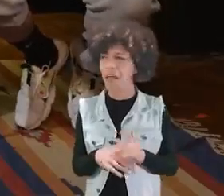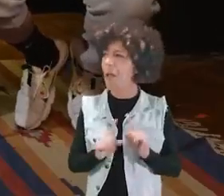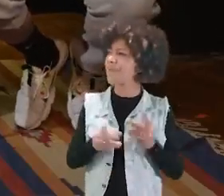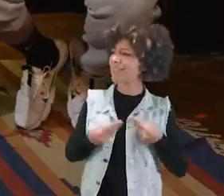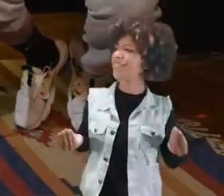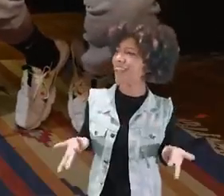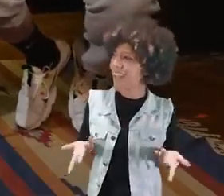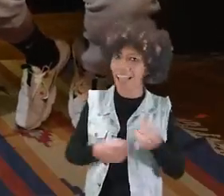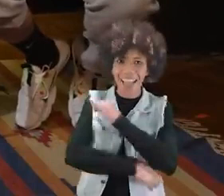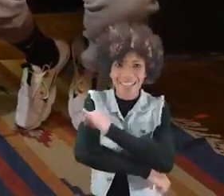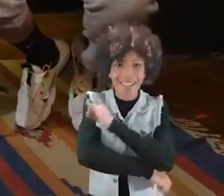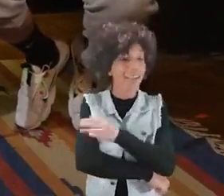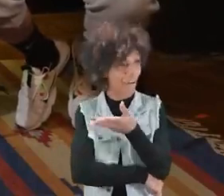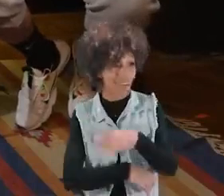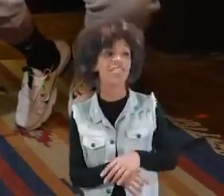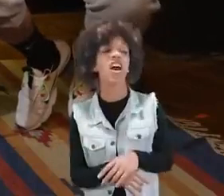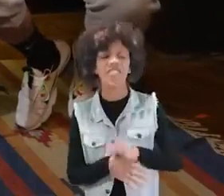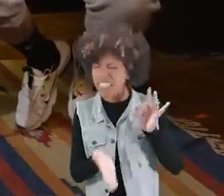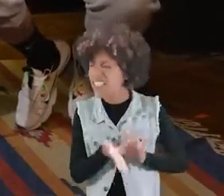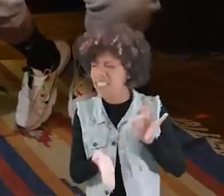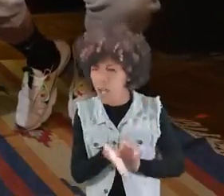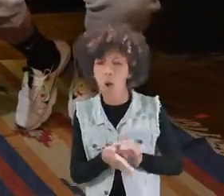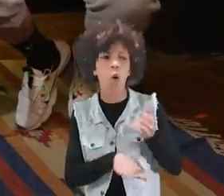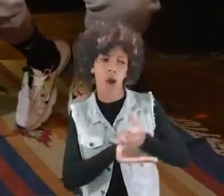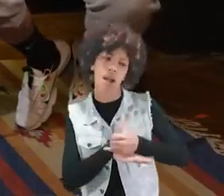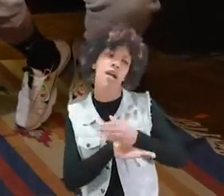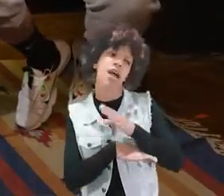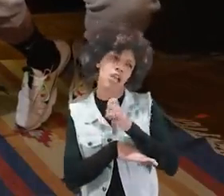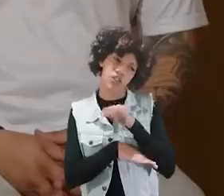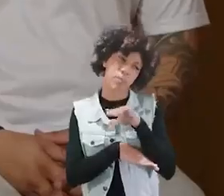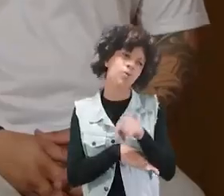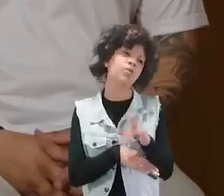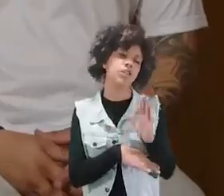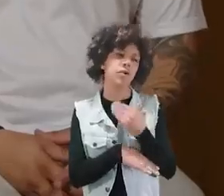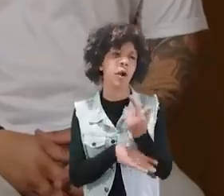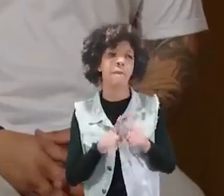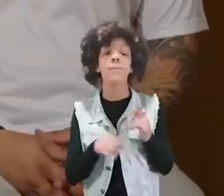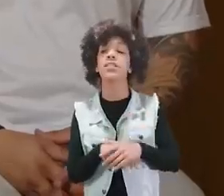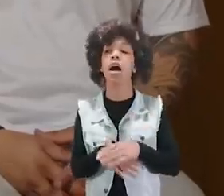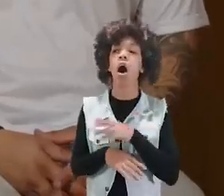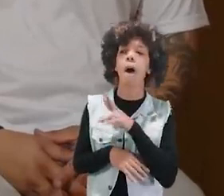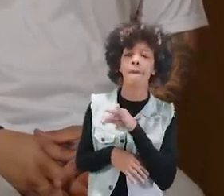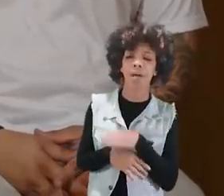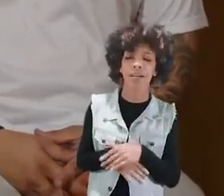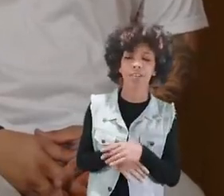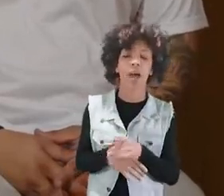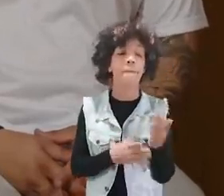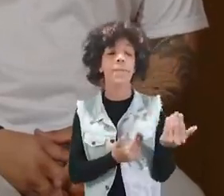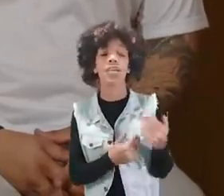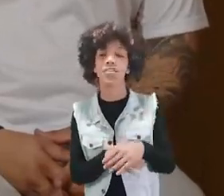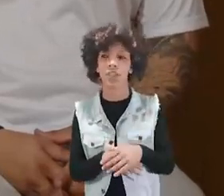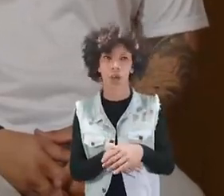esse é o Rio de Janeiro ele fazia questão o capitão ele é falecido capitalismo é essa aí Roberta